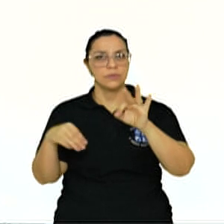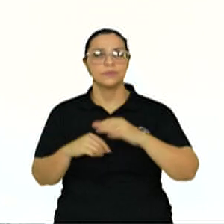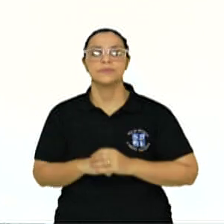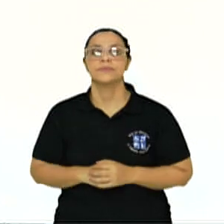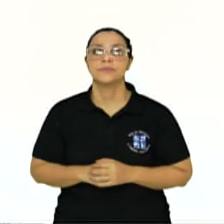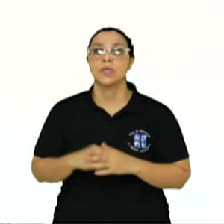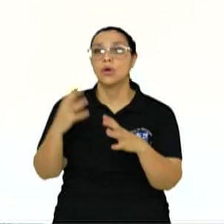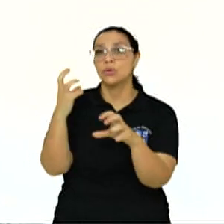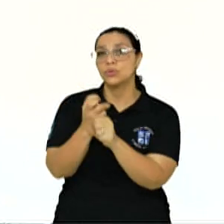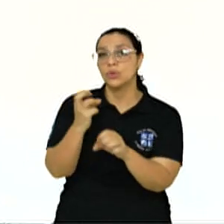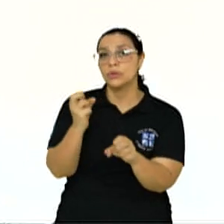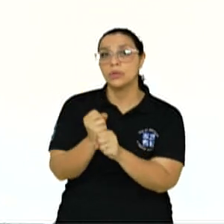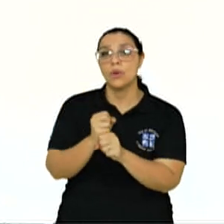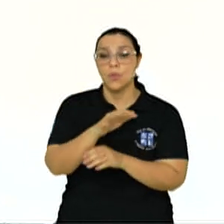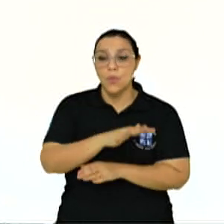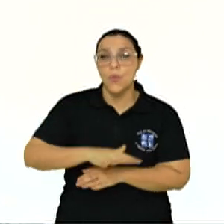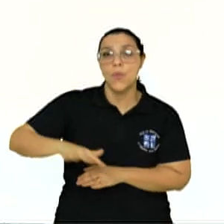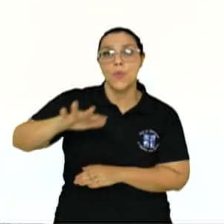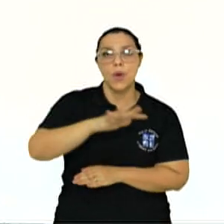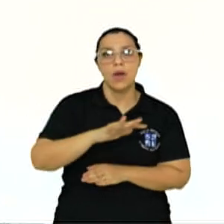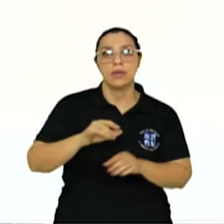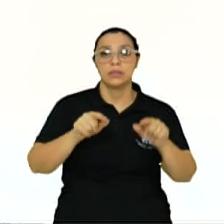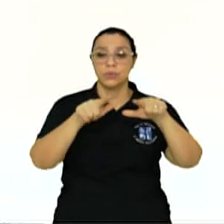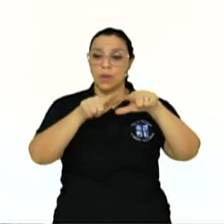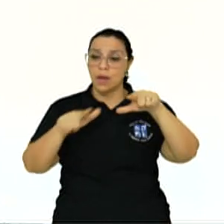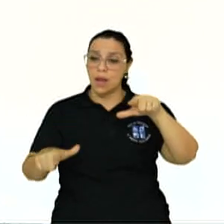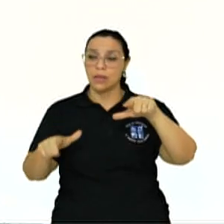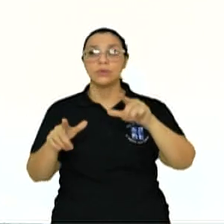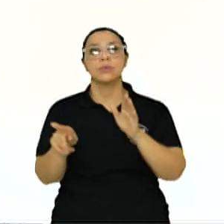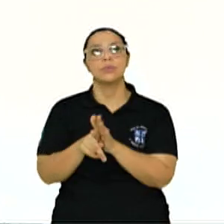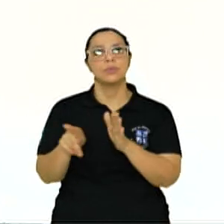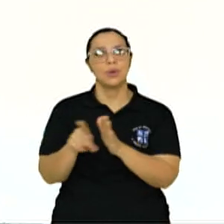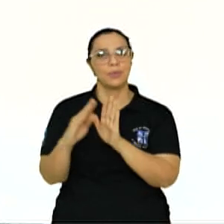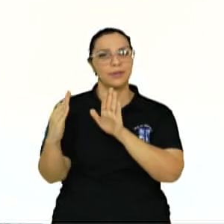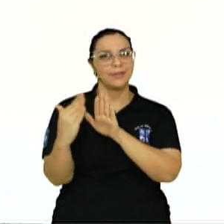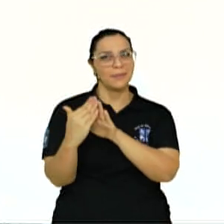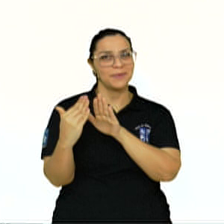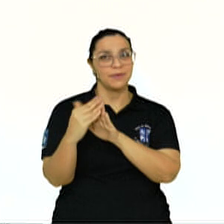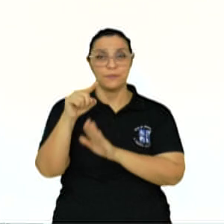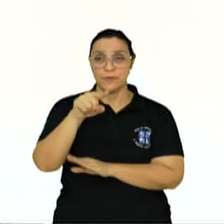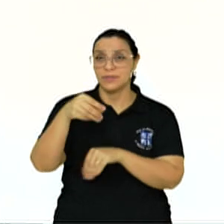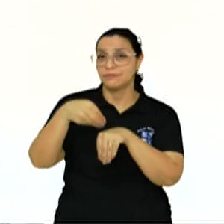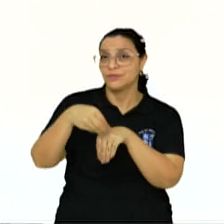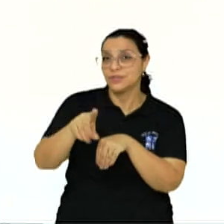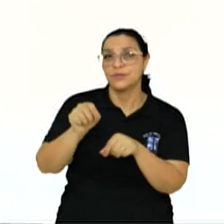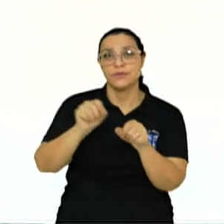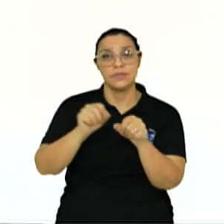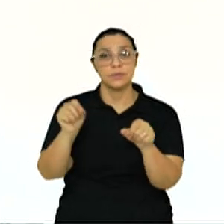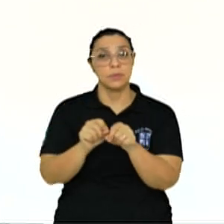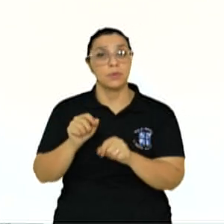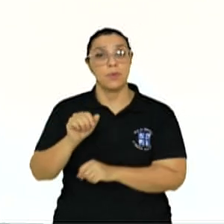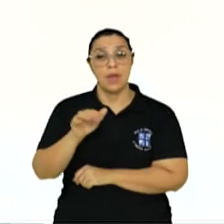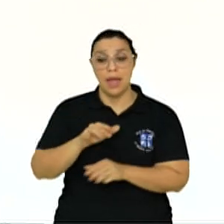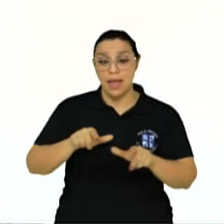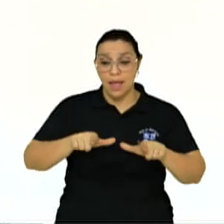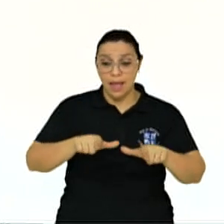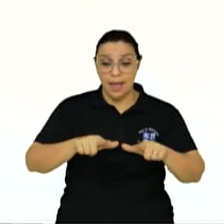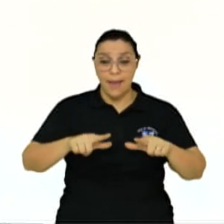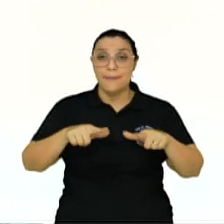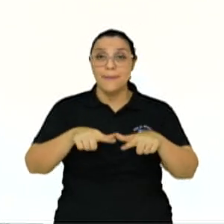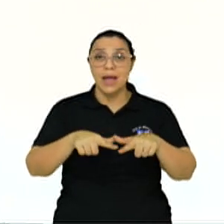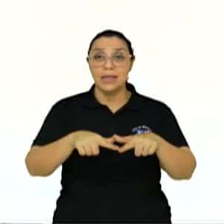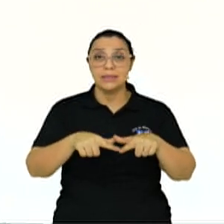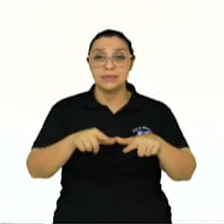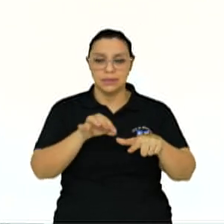centímetros. Calcule a área lateral dessa pirâmide. Então, aí fica para vocês a dica de que a base, se